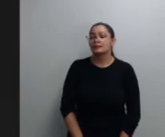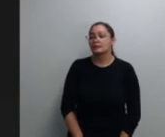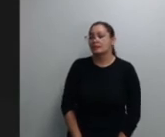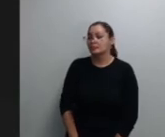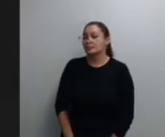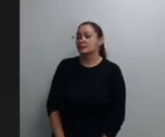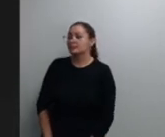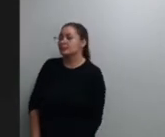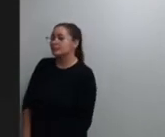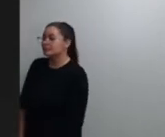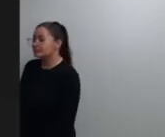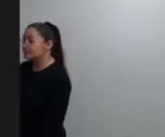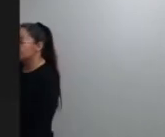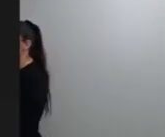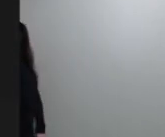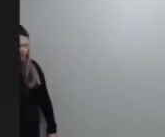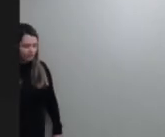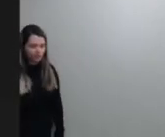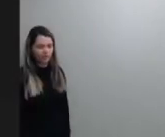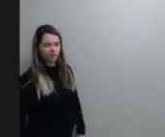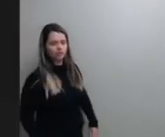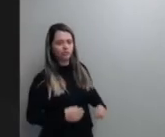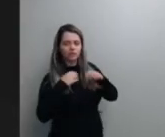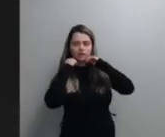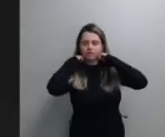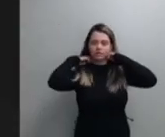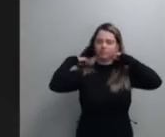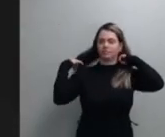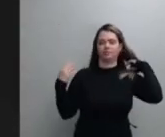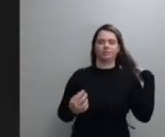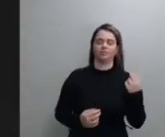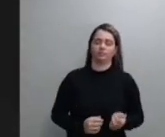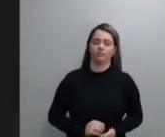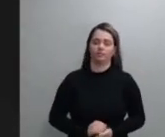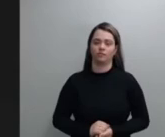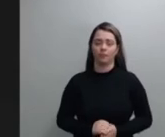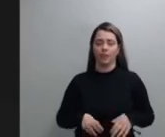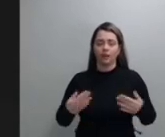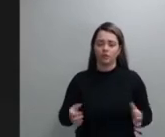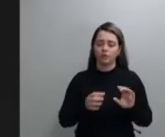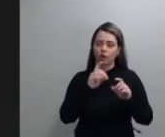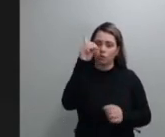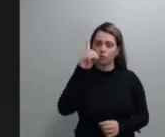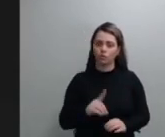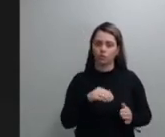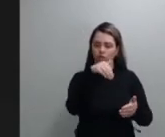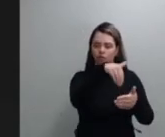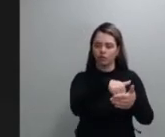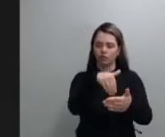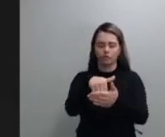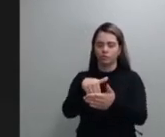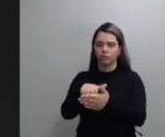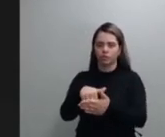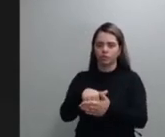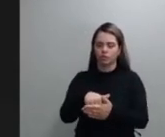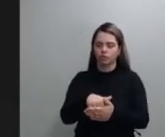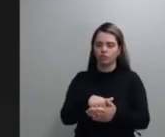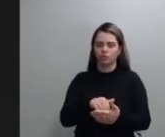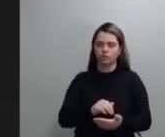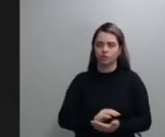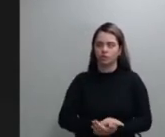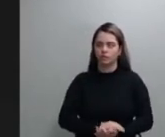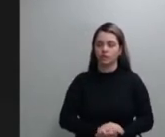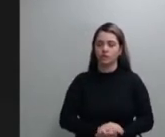determinadas pessoas físicas ou jurídicas que adquiriram o direito de voto e de eleger diretores conselho fiscal conselho de administração